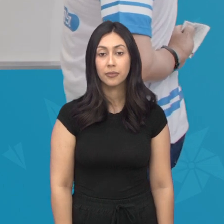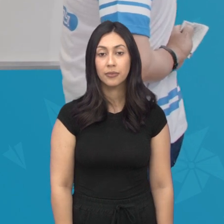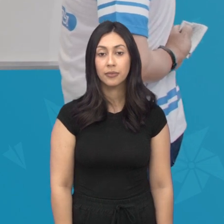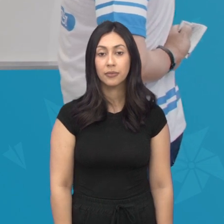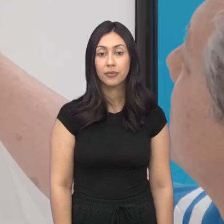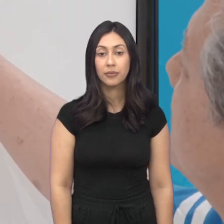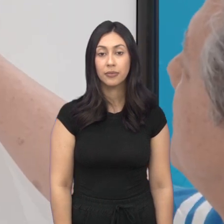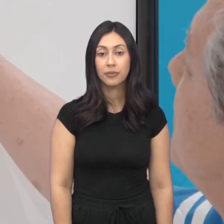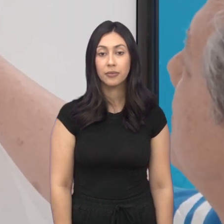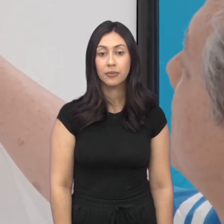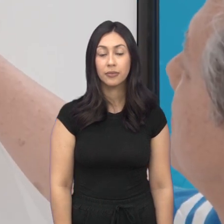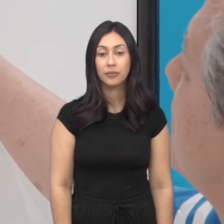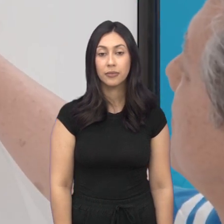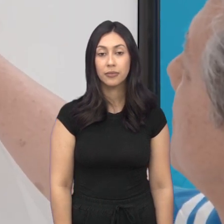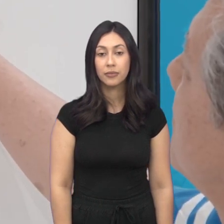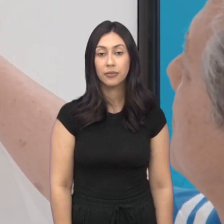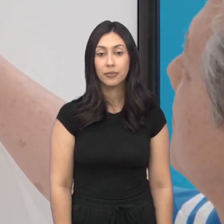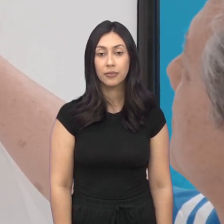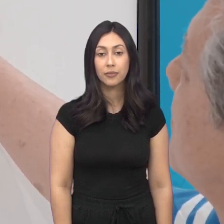4